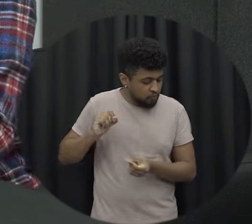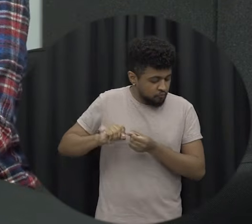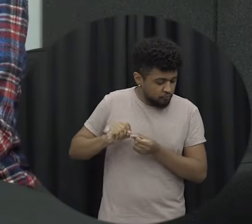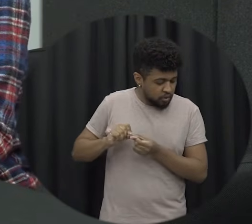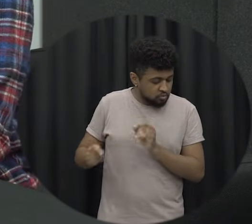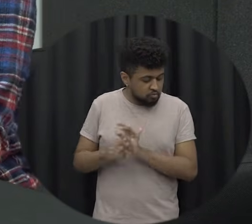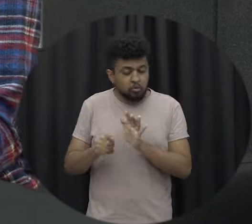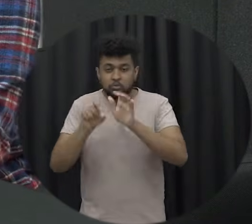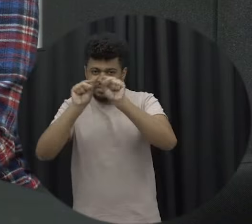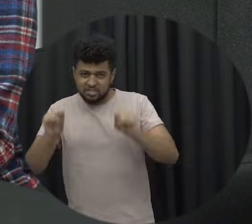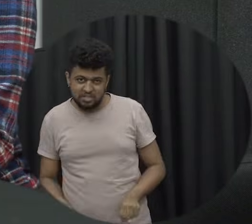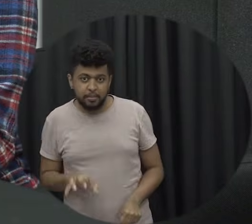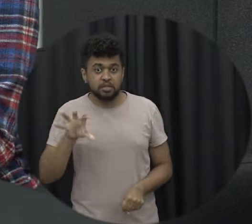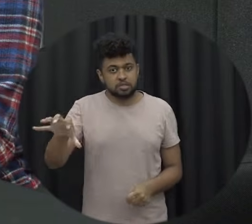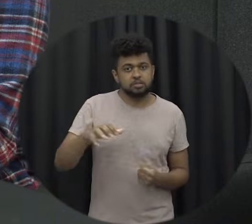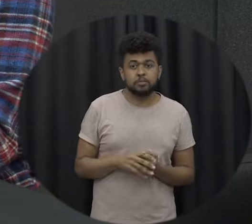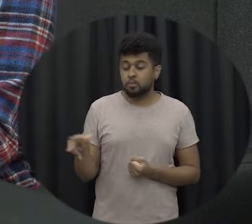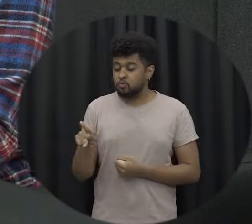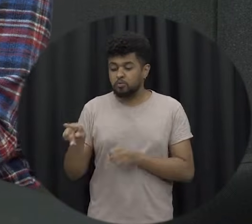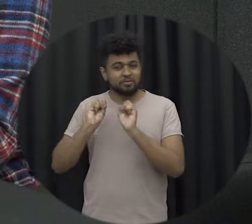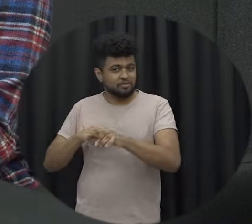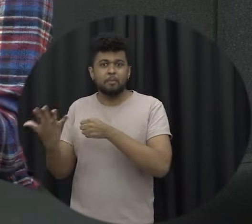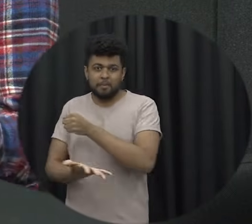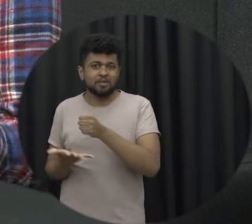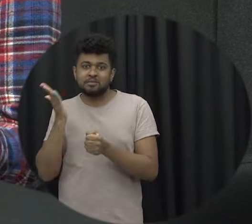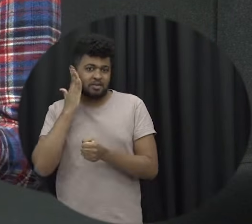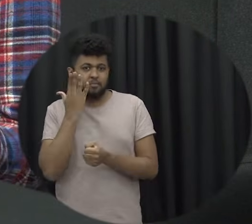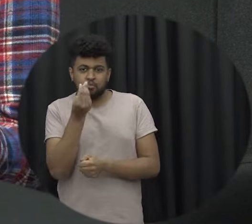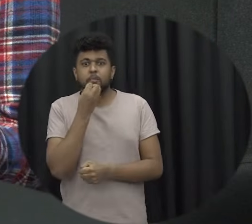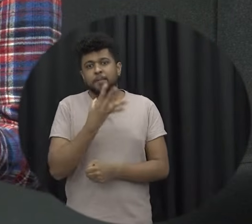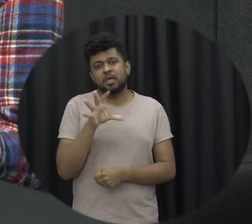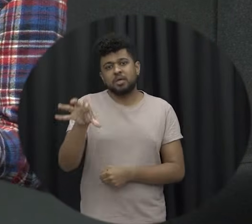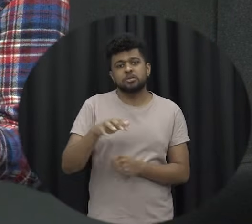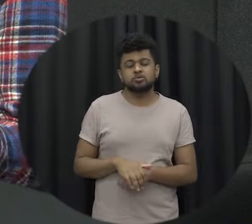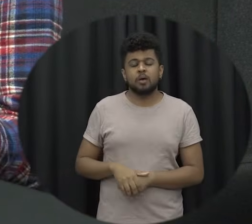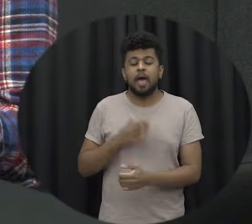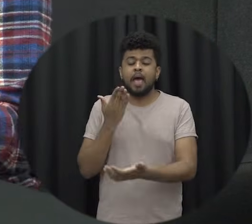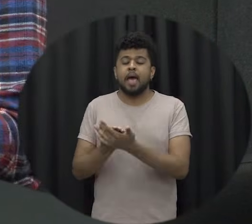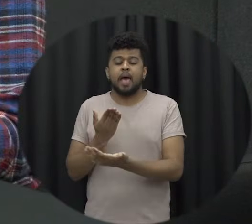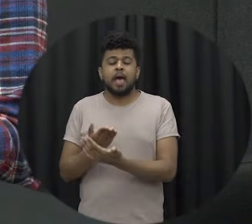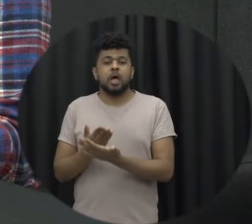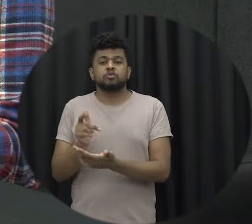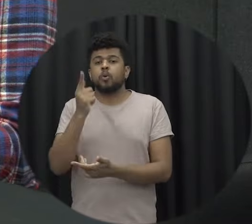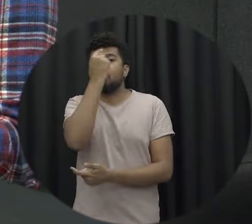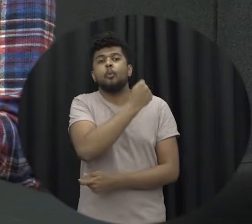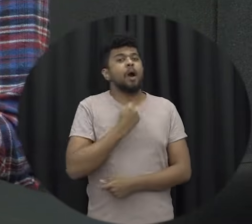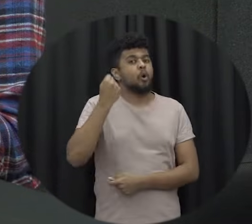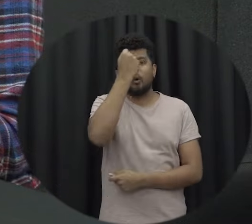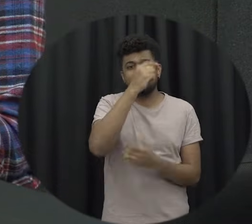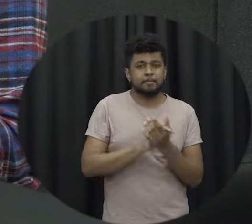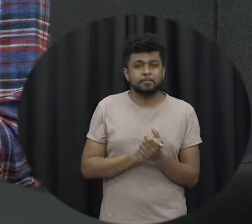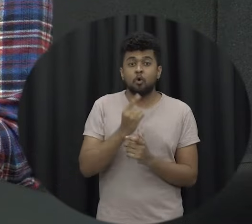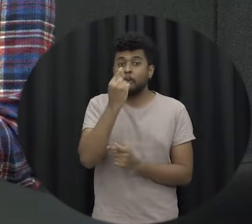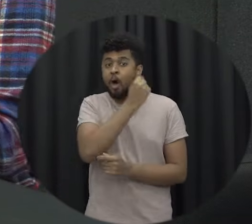da educação básica sabem muito bem isso, né? As aulas deles não duram 1 hora, né? 1 hora a aula às vezes dura 50 minutos, às